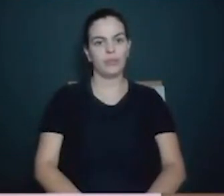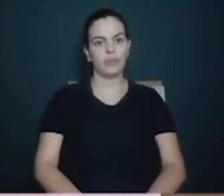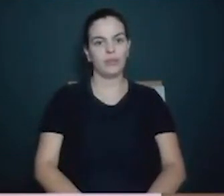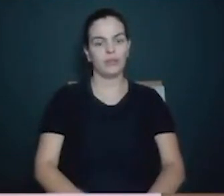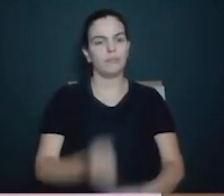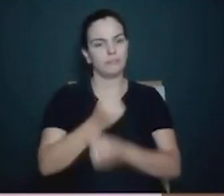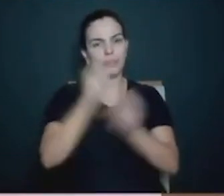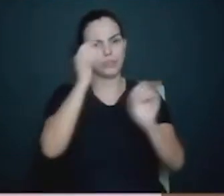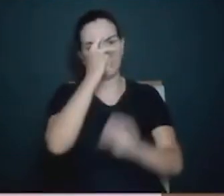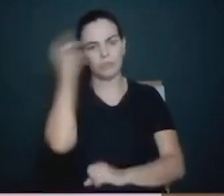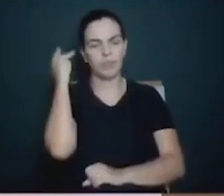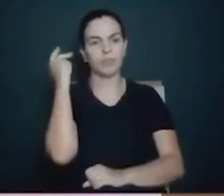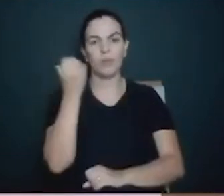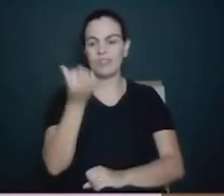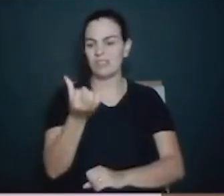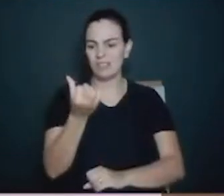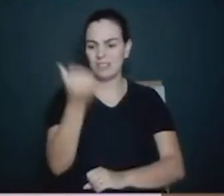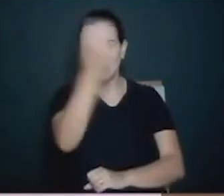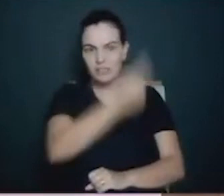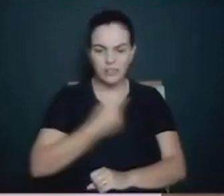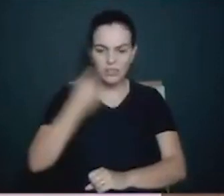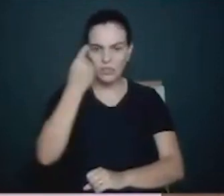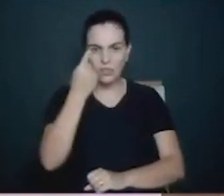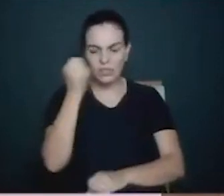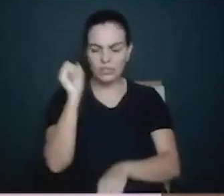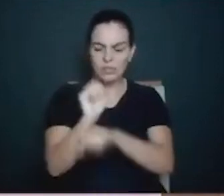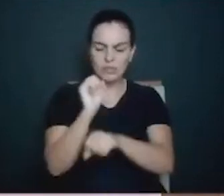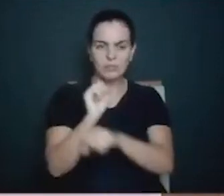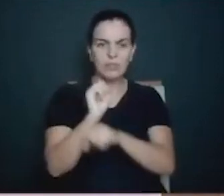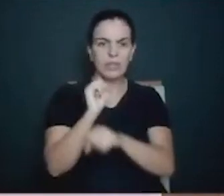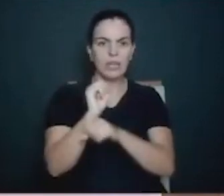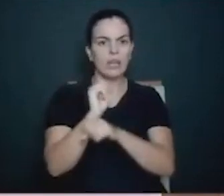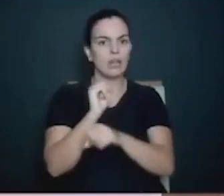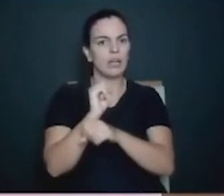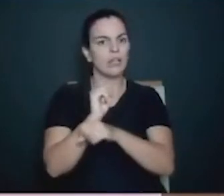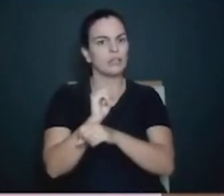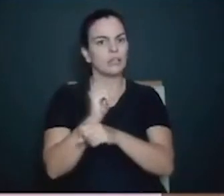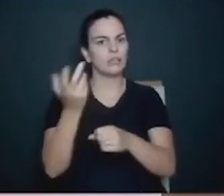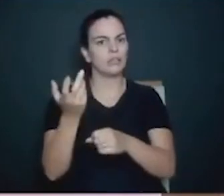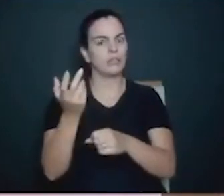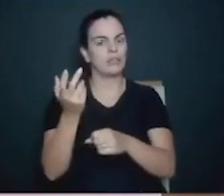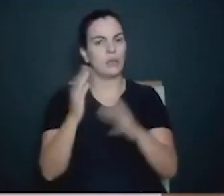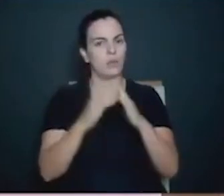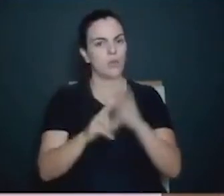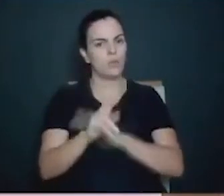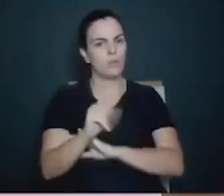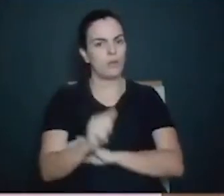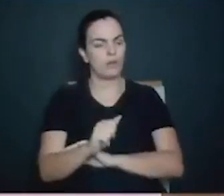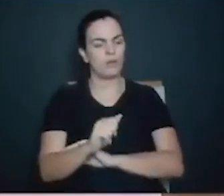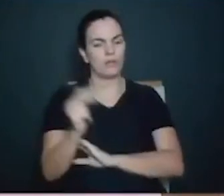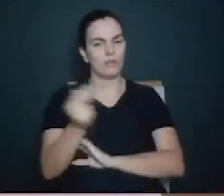6 horas numa UPA esperando atendimento. Nós temos que fazer alguma coisa